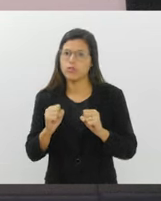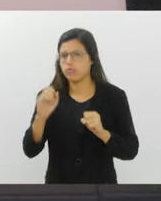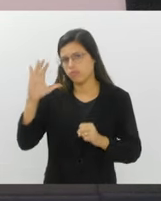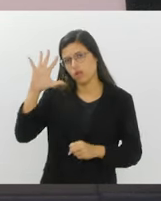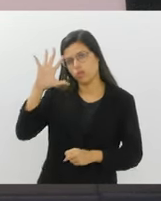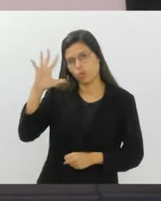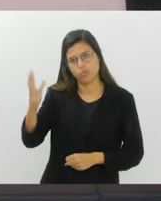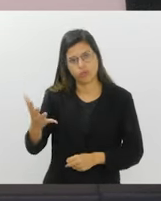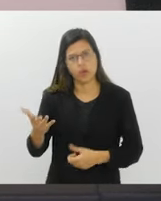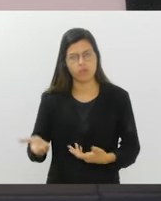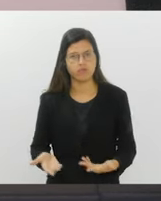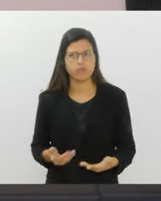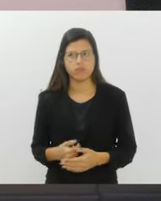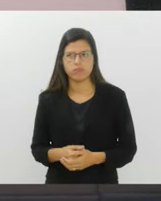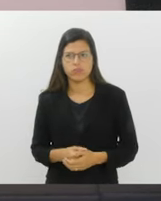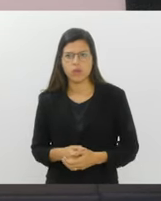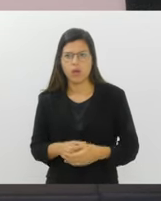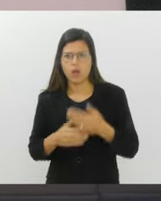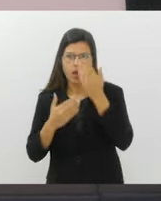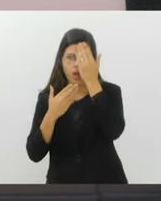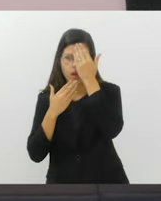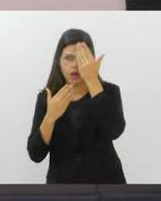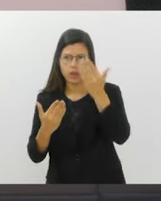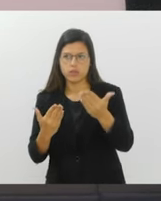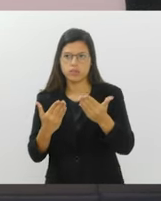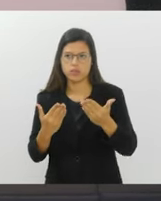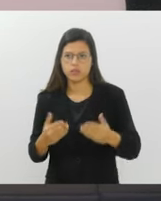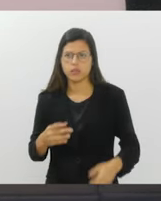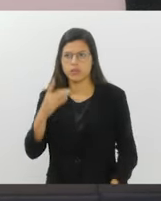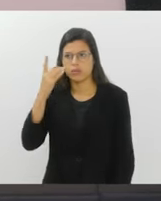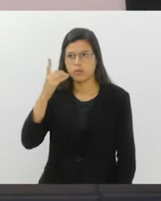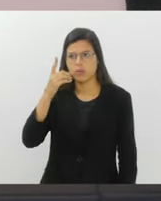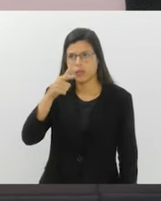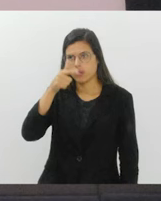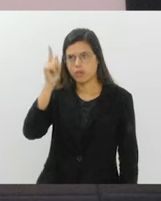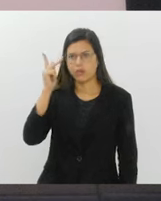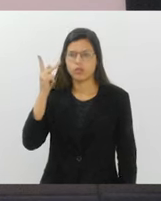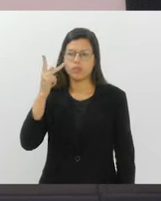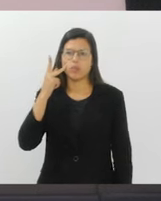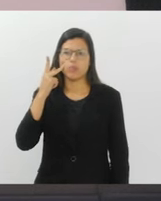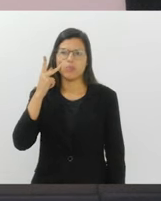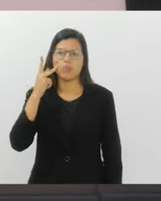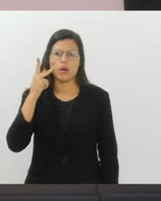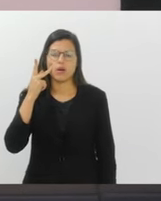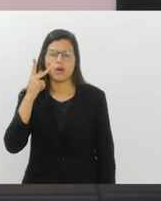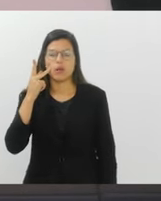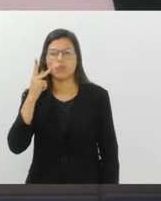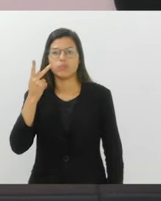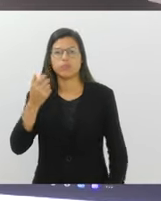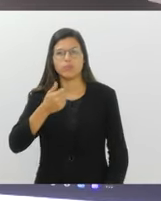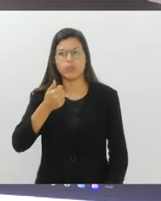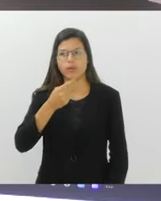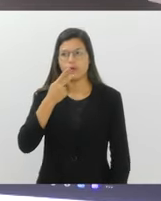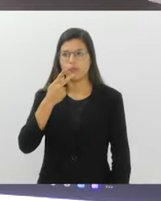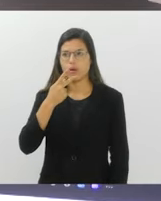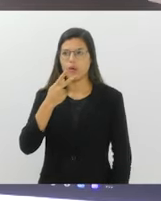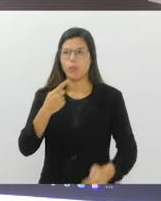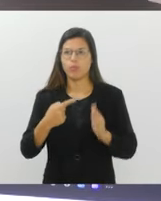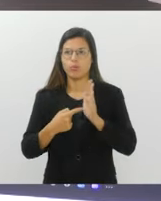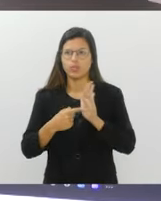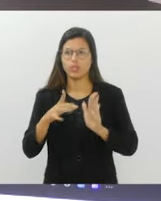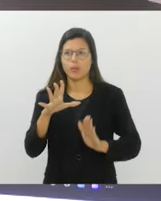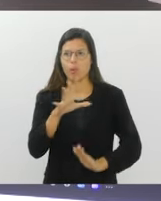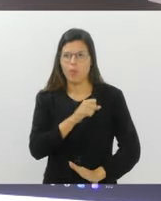Bom, então agradeço a sua... Deputado Luiz Paulo, uma parte da fala de Vossa Excelência, primeiro fazer uma declaração de amor aqui ao deputado Luiz